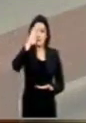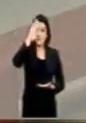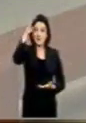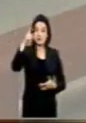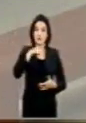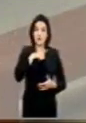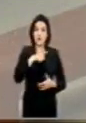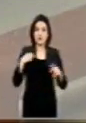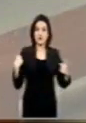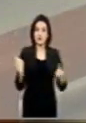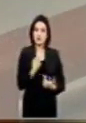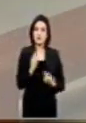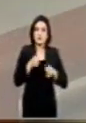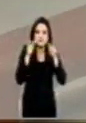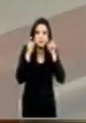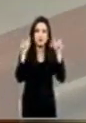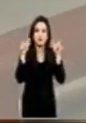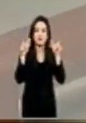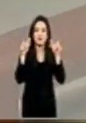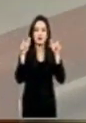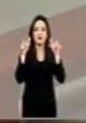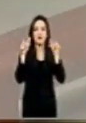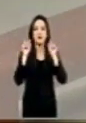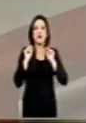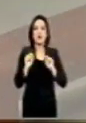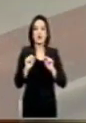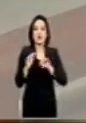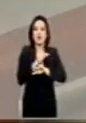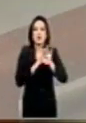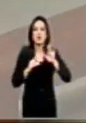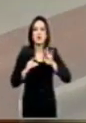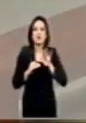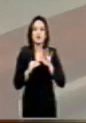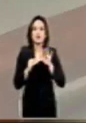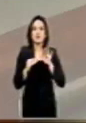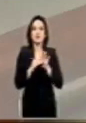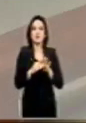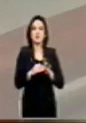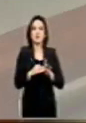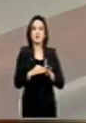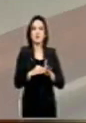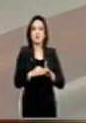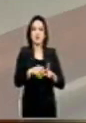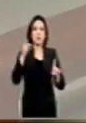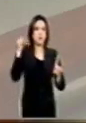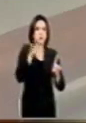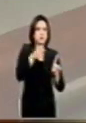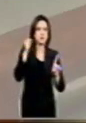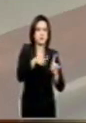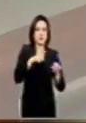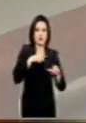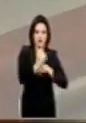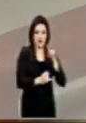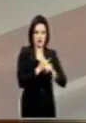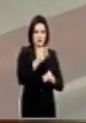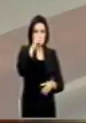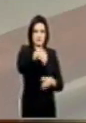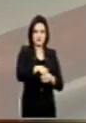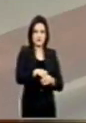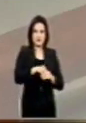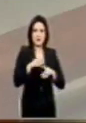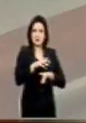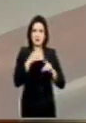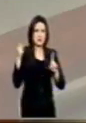ser ressaltado neste caso são os cyberataques, são os ataques de inteligência que podem prejudicar interesses federais, prejudicam